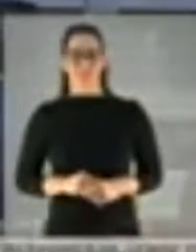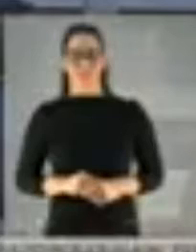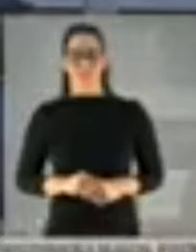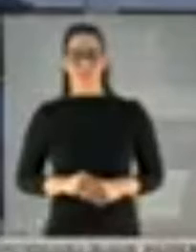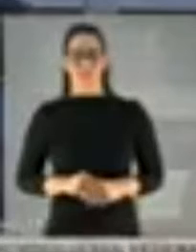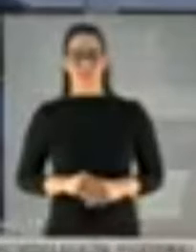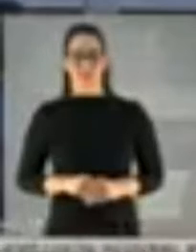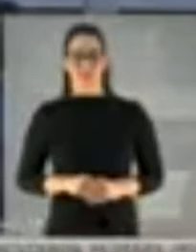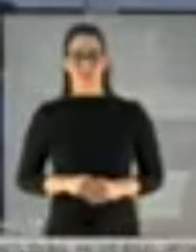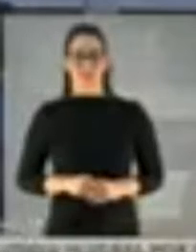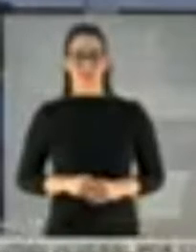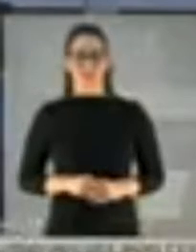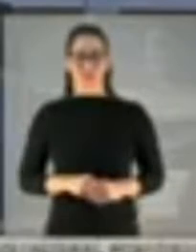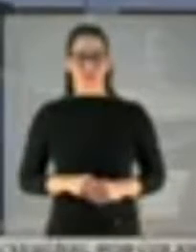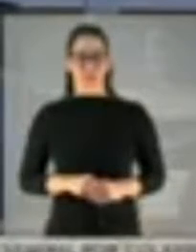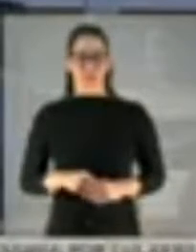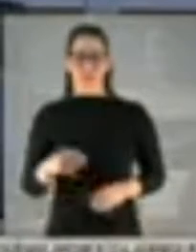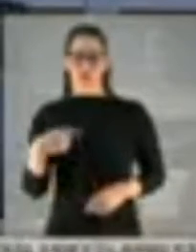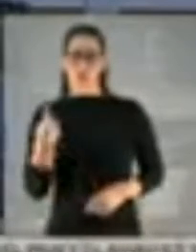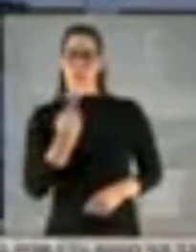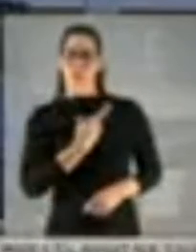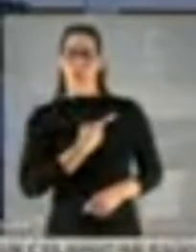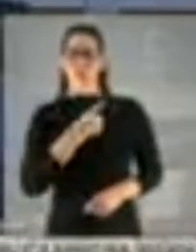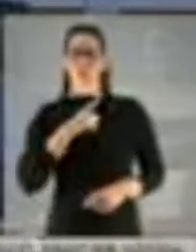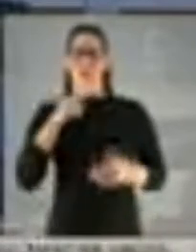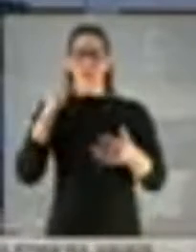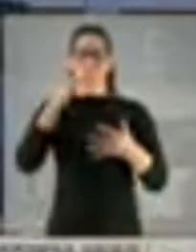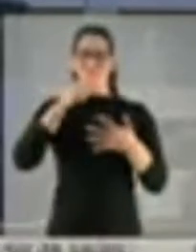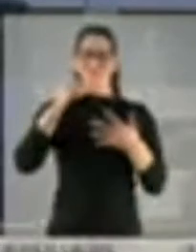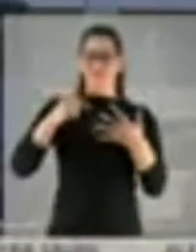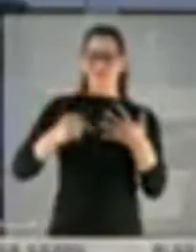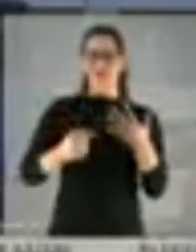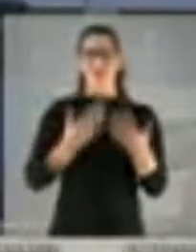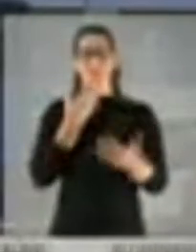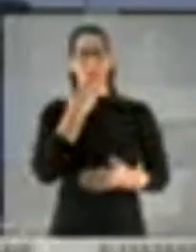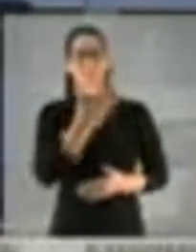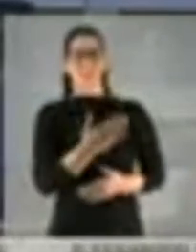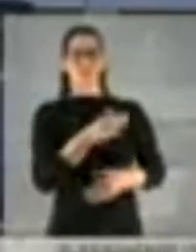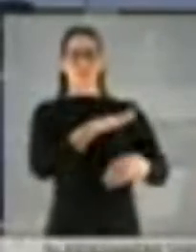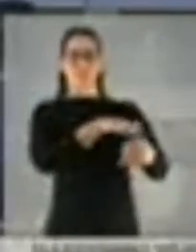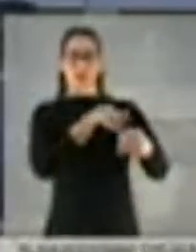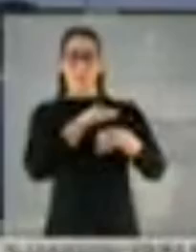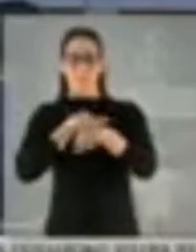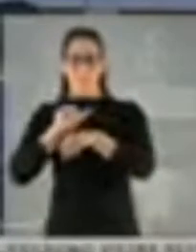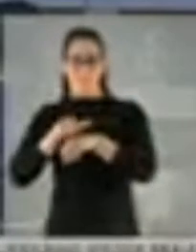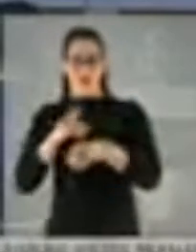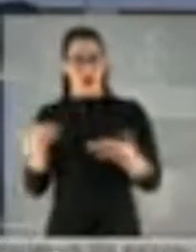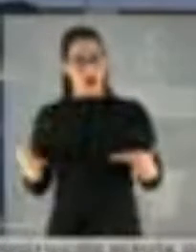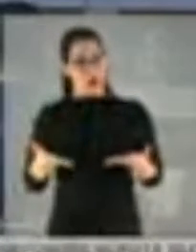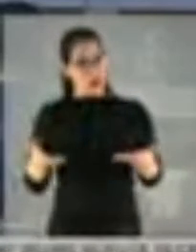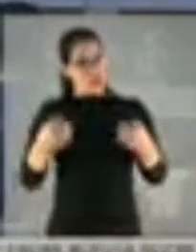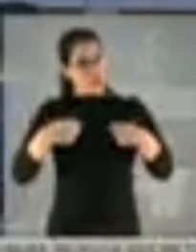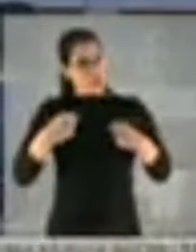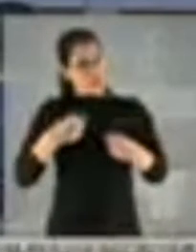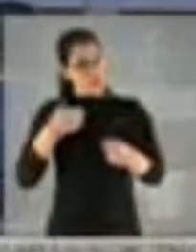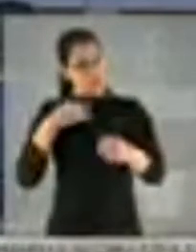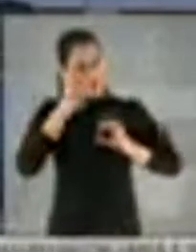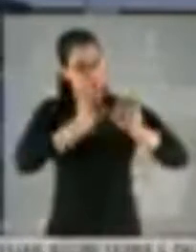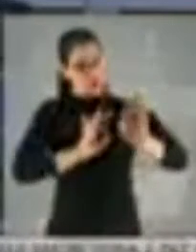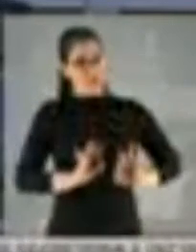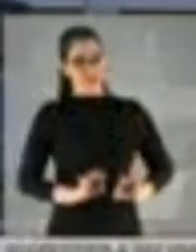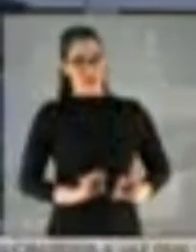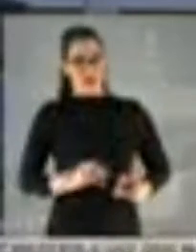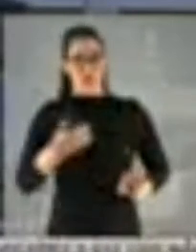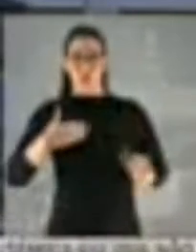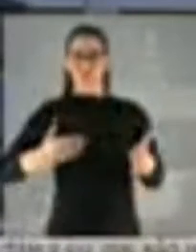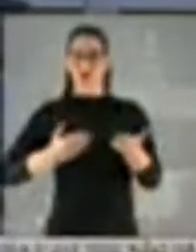rapidamente. Nós temos diferentes requerimentos aí de convocação. Eu acho que nós temos que estabelecer um critério. Aprovamos em bloco